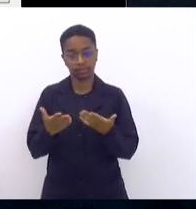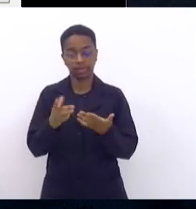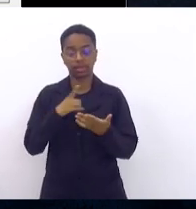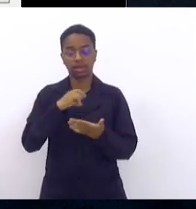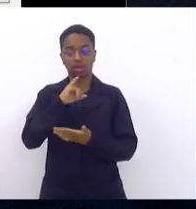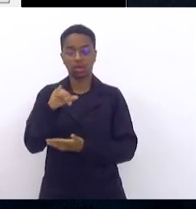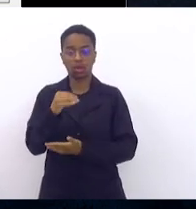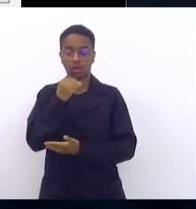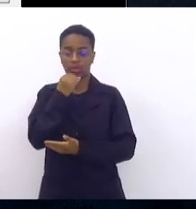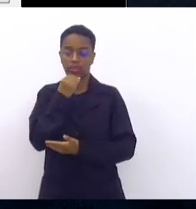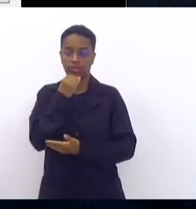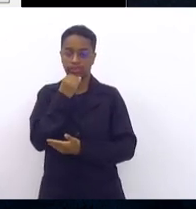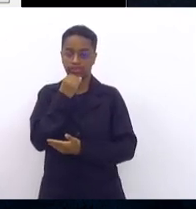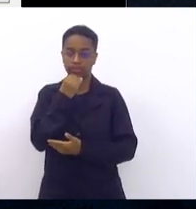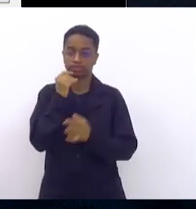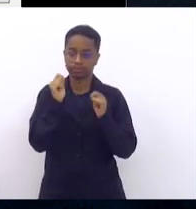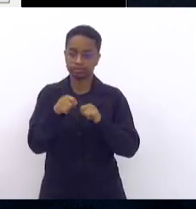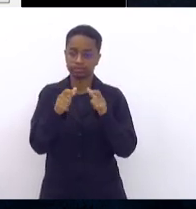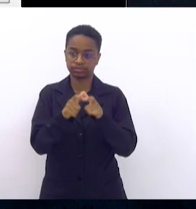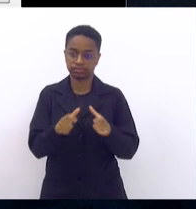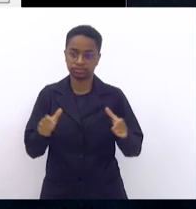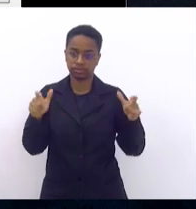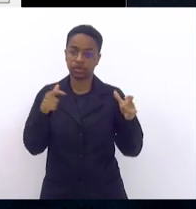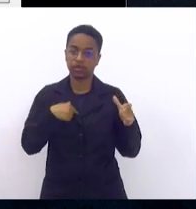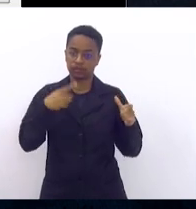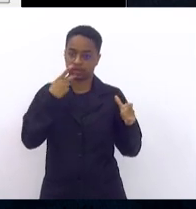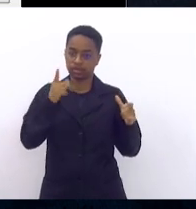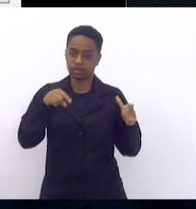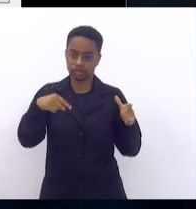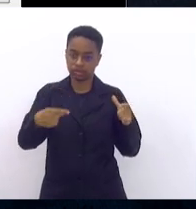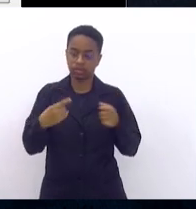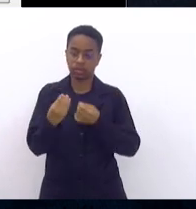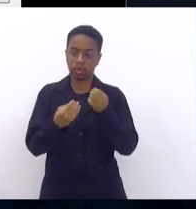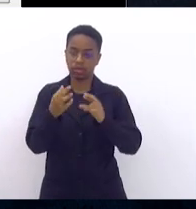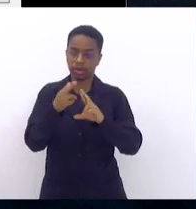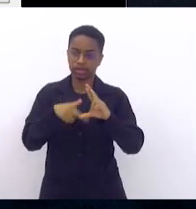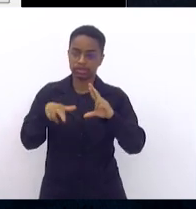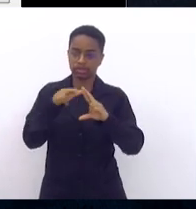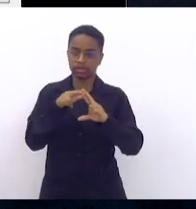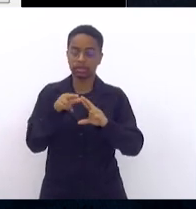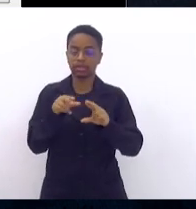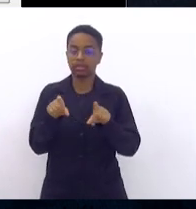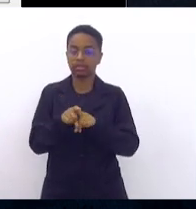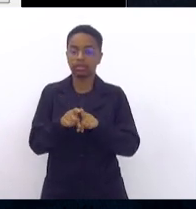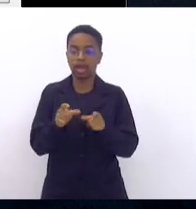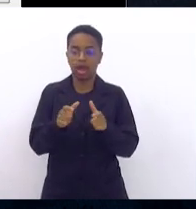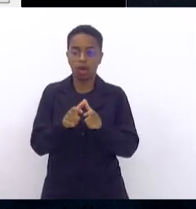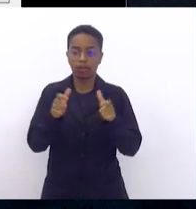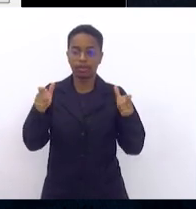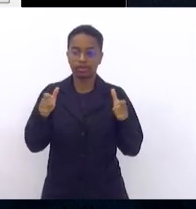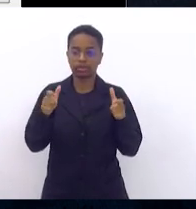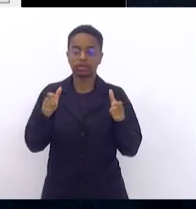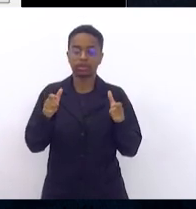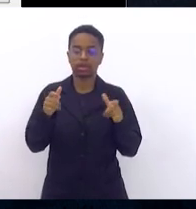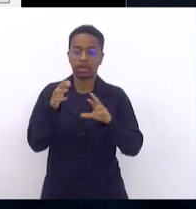oportunidade aqui de ampliar eu já vou falar do índice de reciclagem do país aumentar o índice de reciclagem no Brasil de